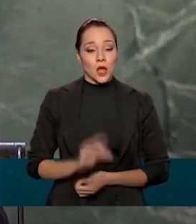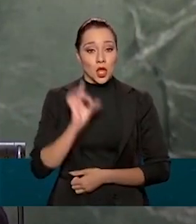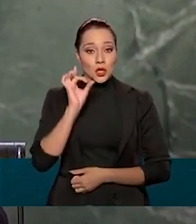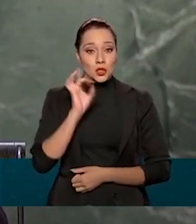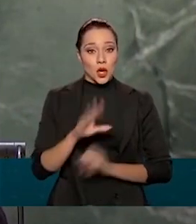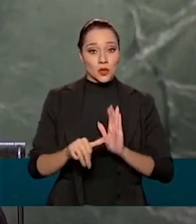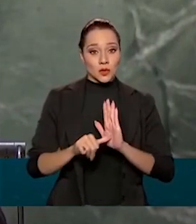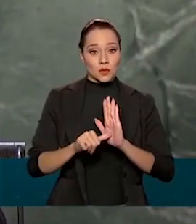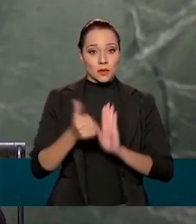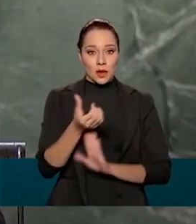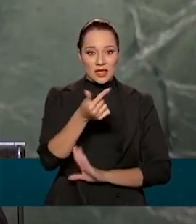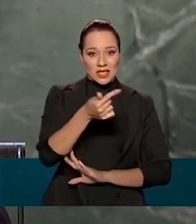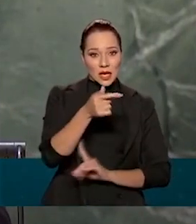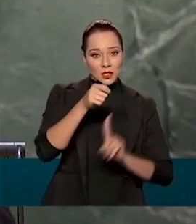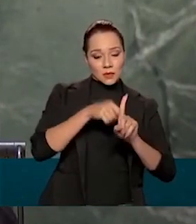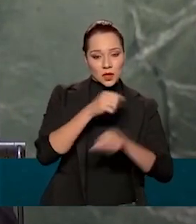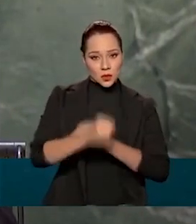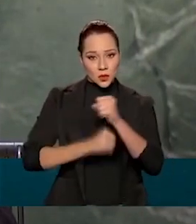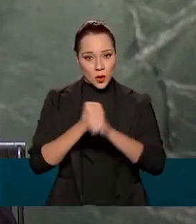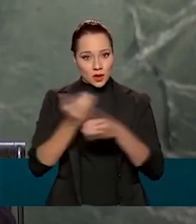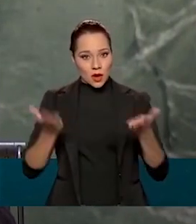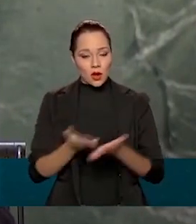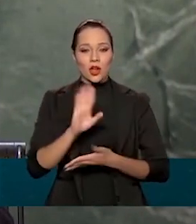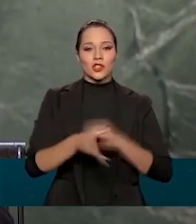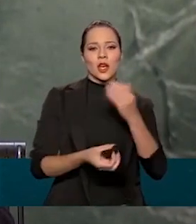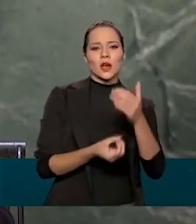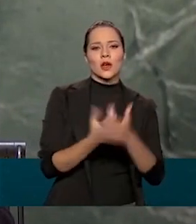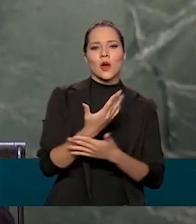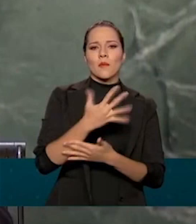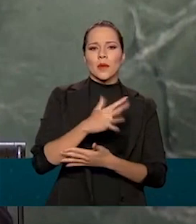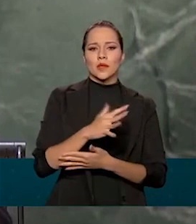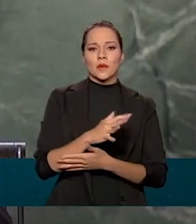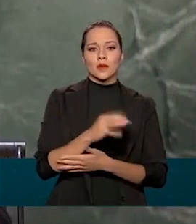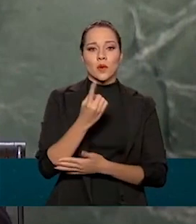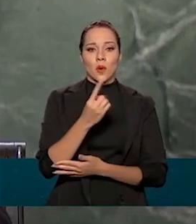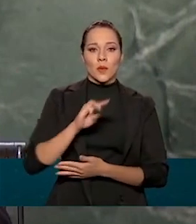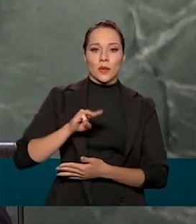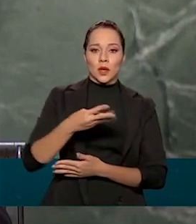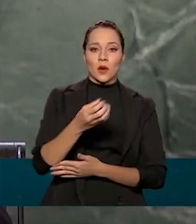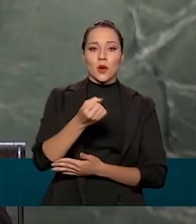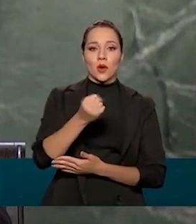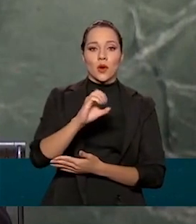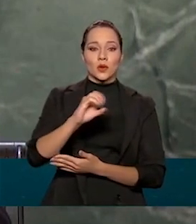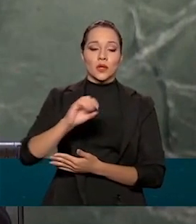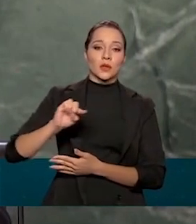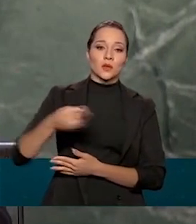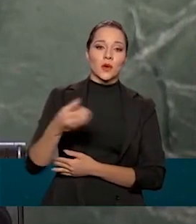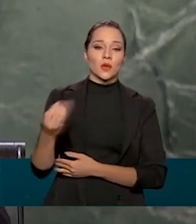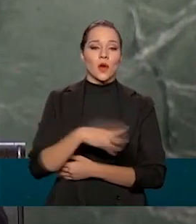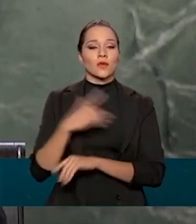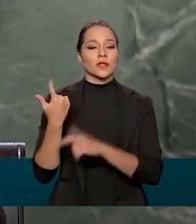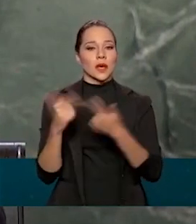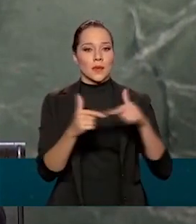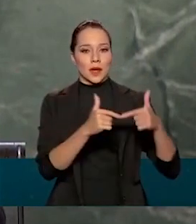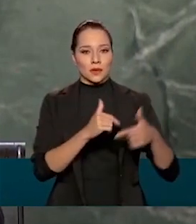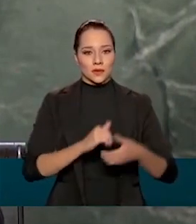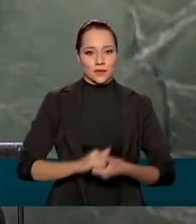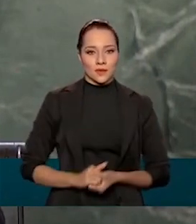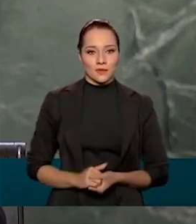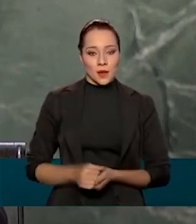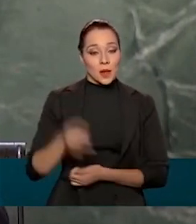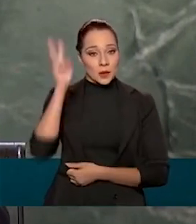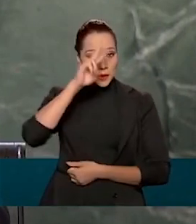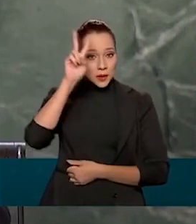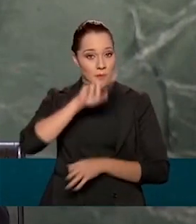Somente nos primeiros 7 meses deste ano, criamos aproximadamente 1 milhão e 800 mil novos empregos.